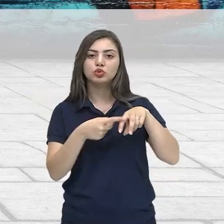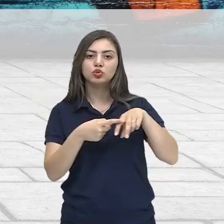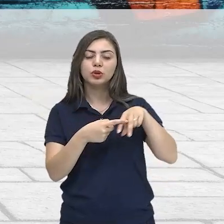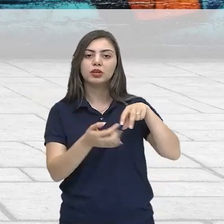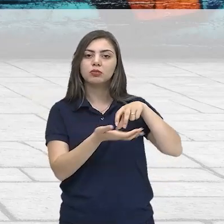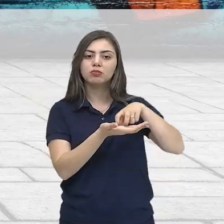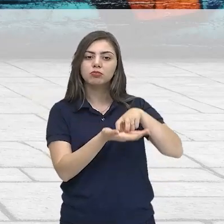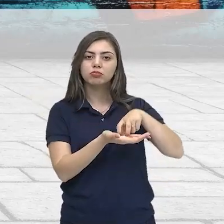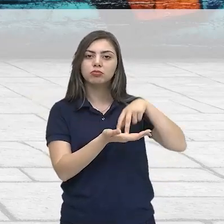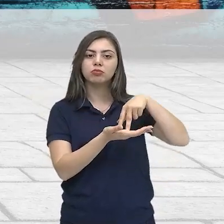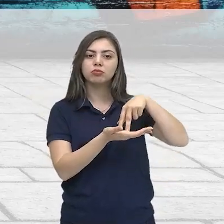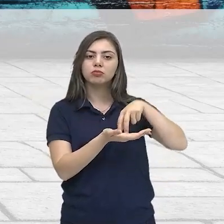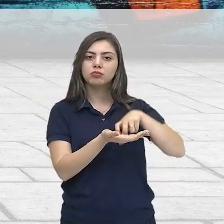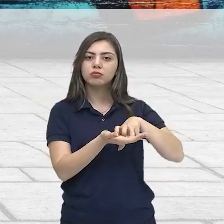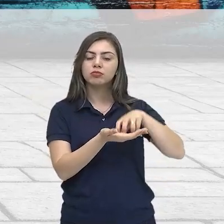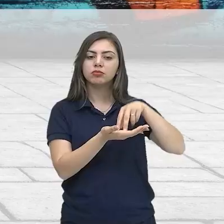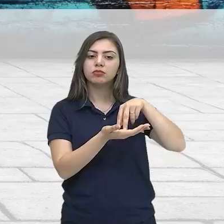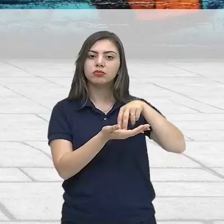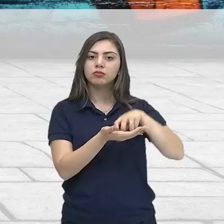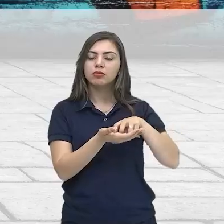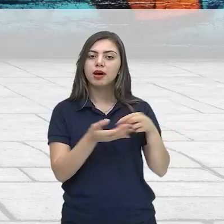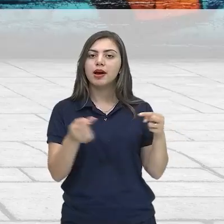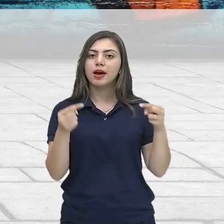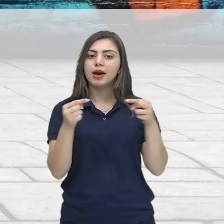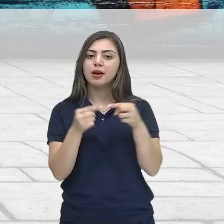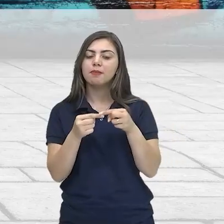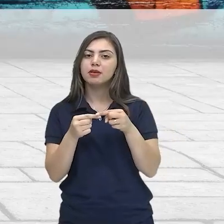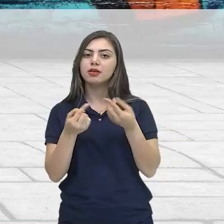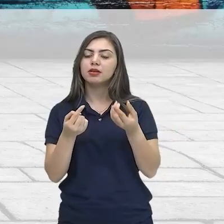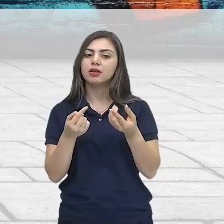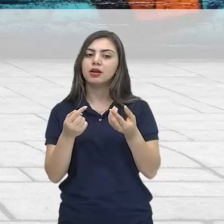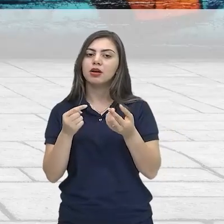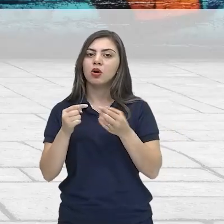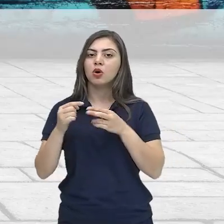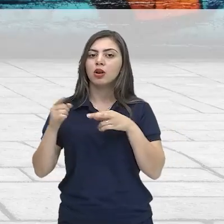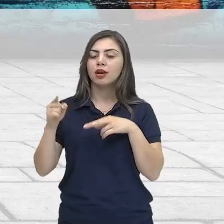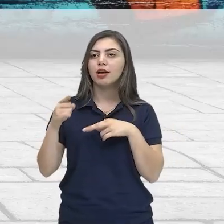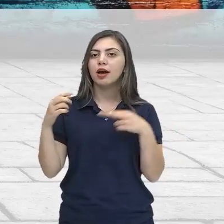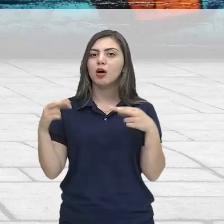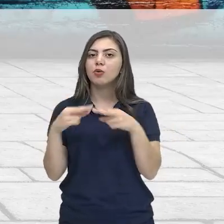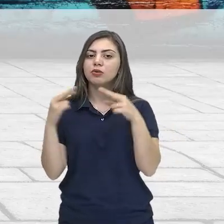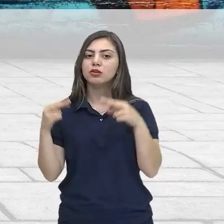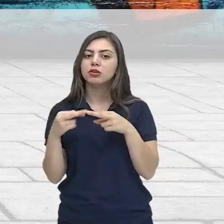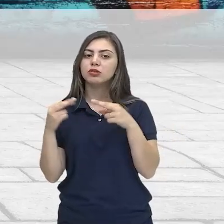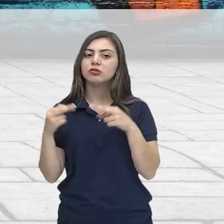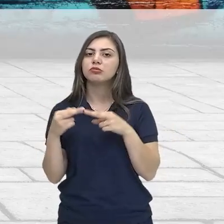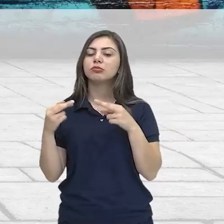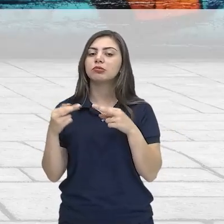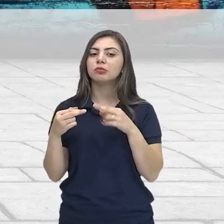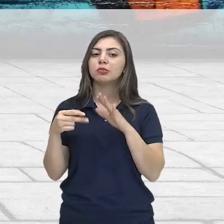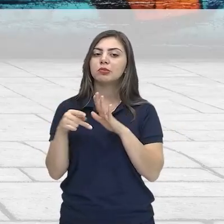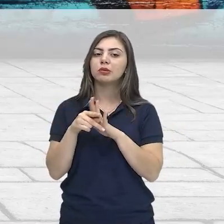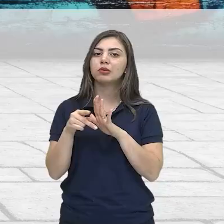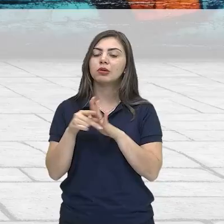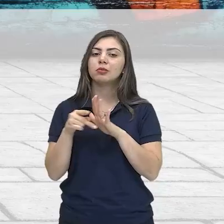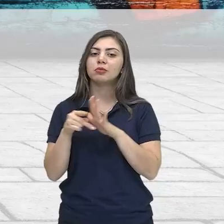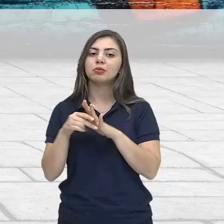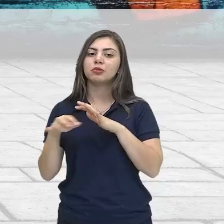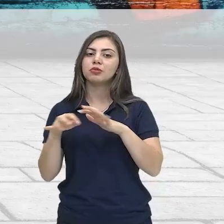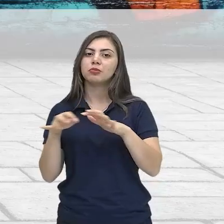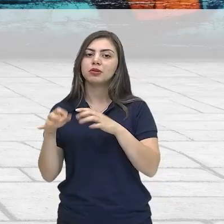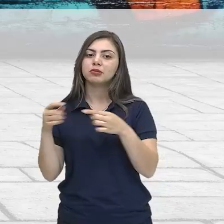pulsação da música. Hoje a gente vai fazer o bouncing e o smurf, que é esse movimento aqui, ó, que